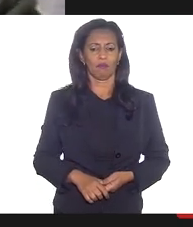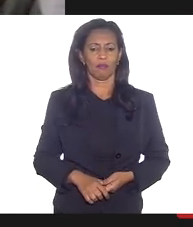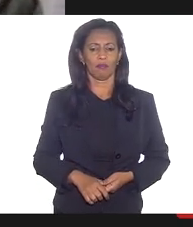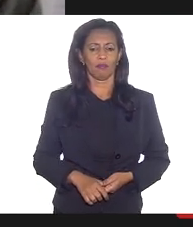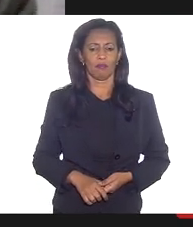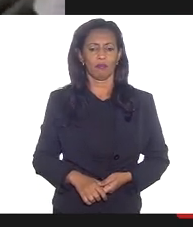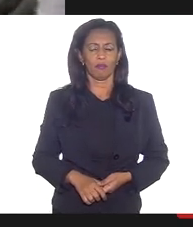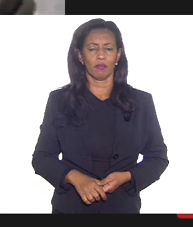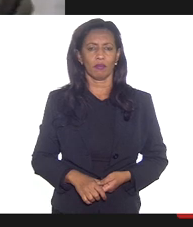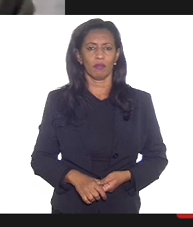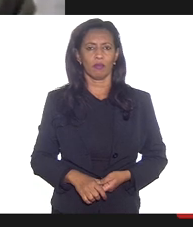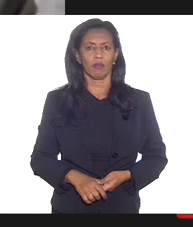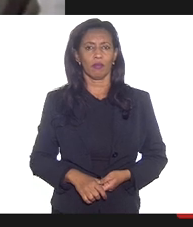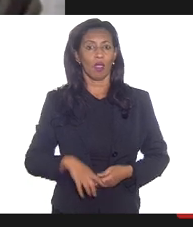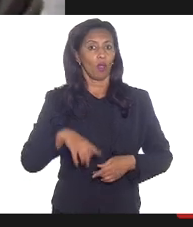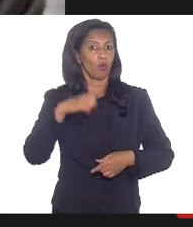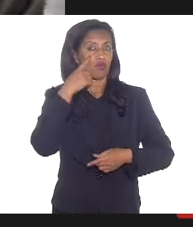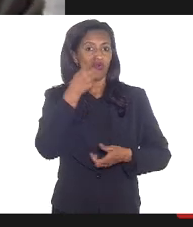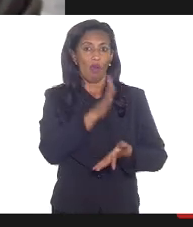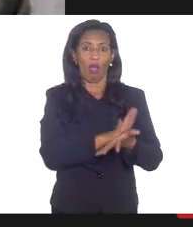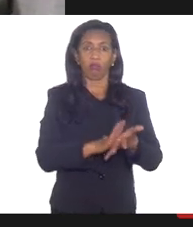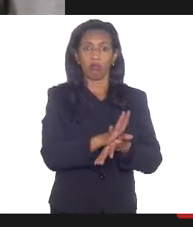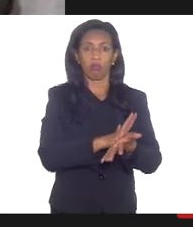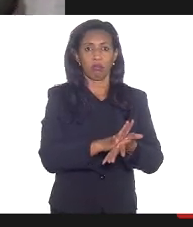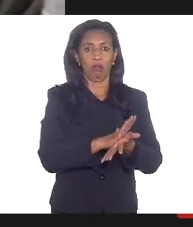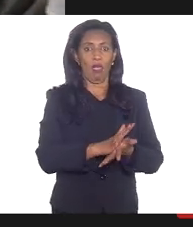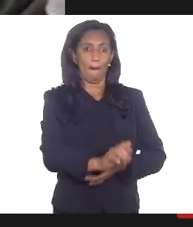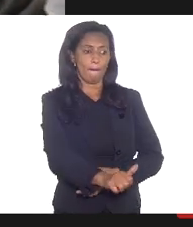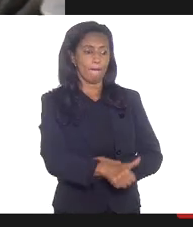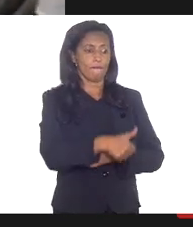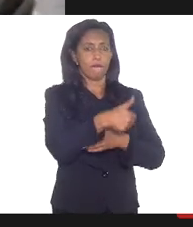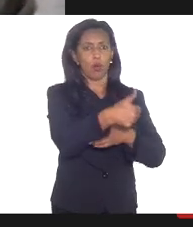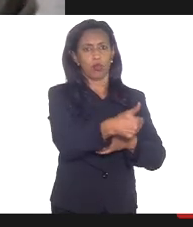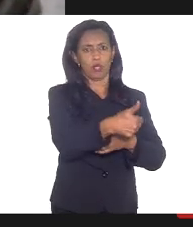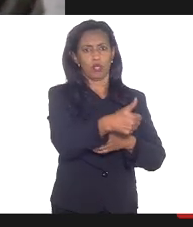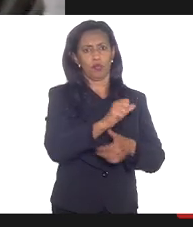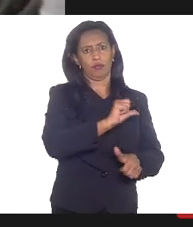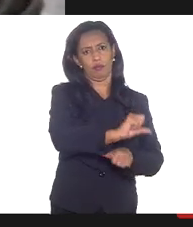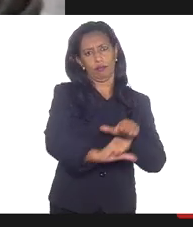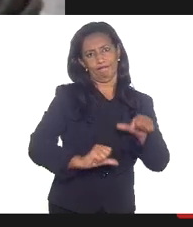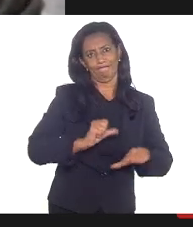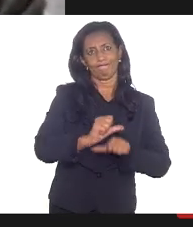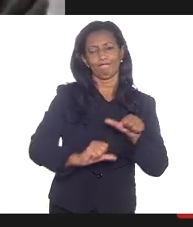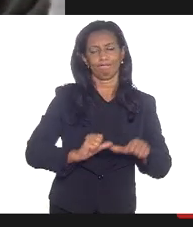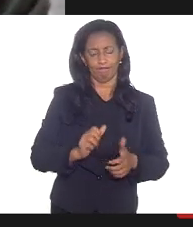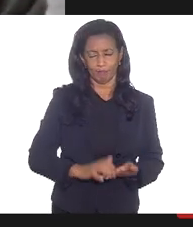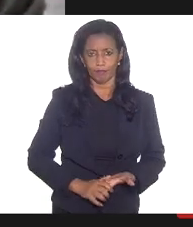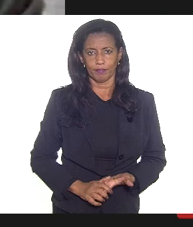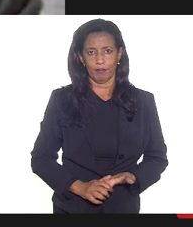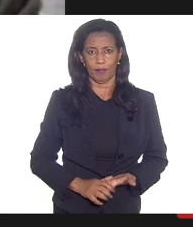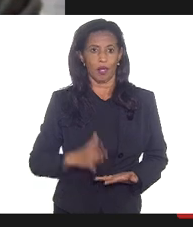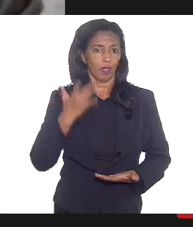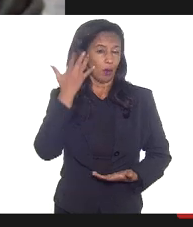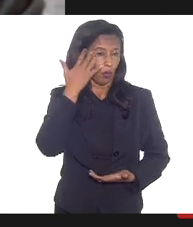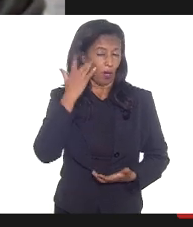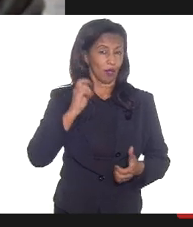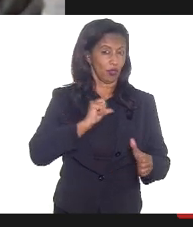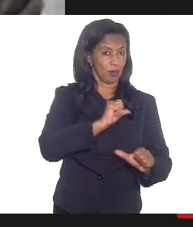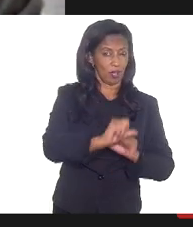um ponto totalmente positivo nessa reforma. Então, assim, eu acho que